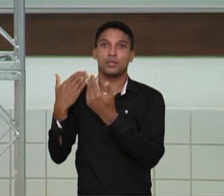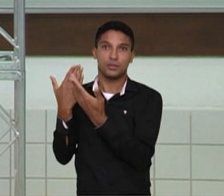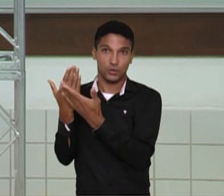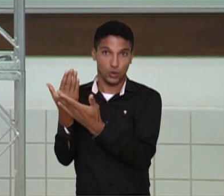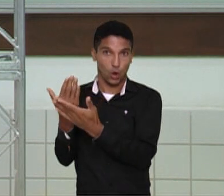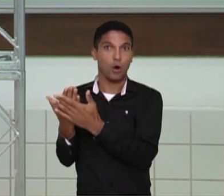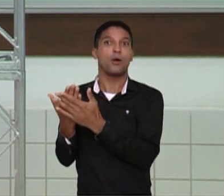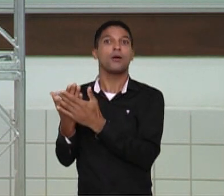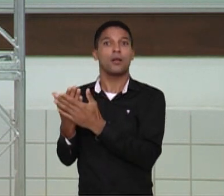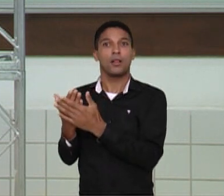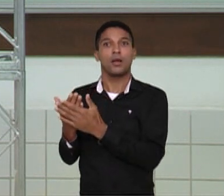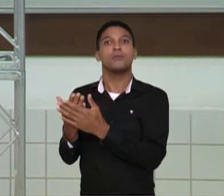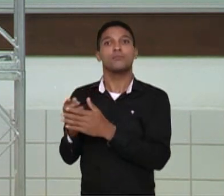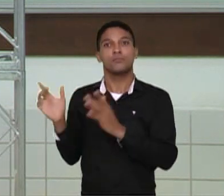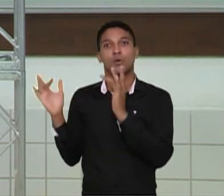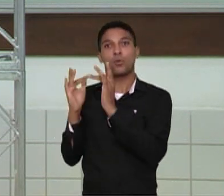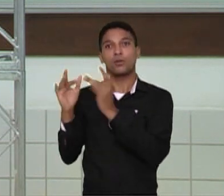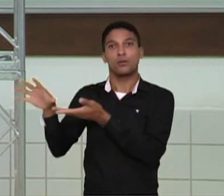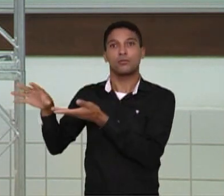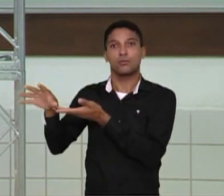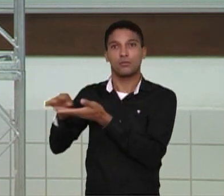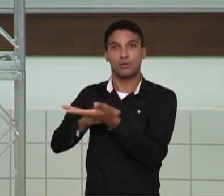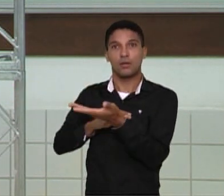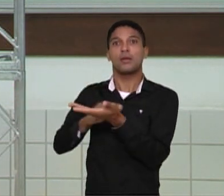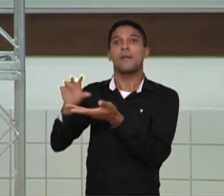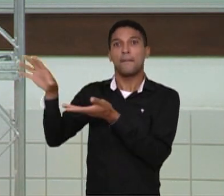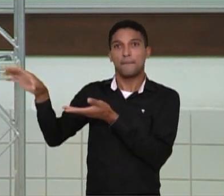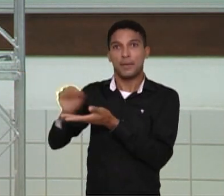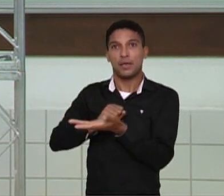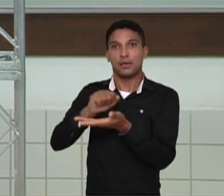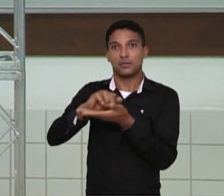professor, caso você tenha alguma dúvida. No mais,